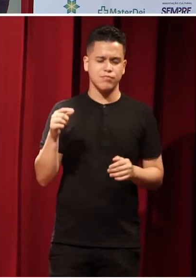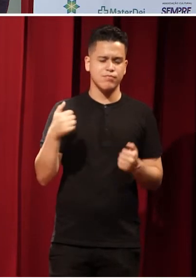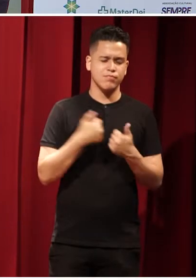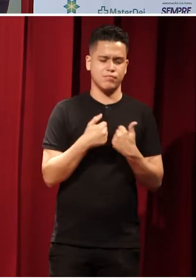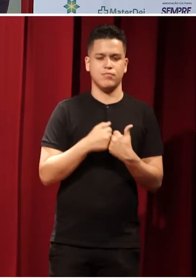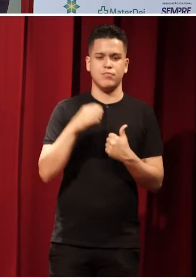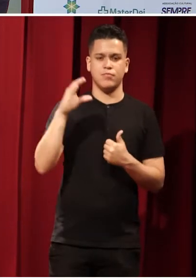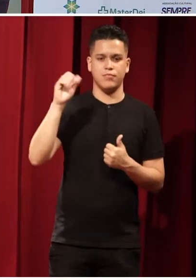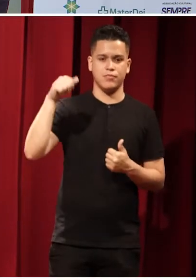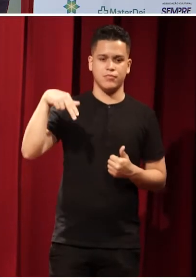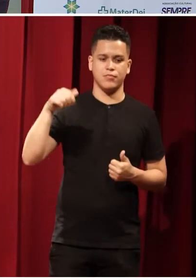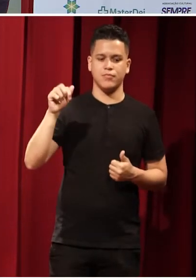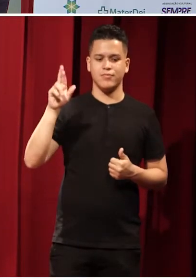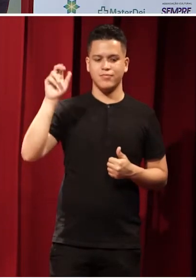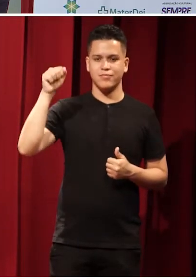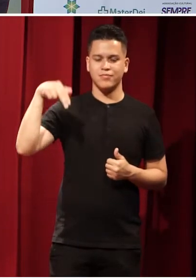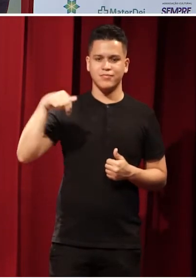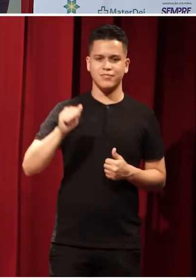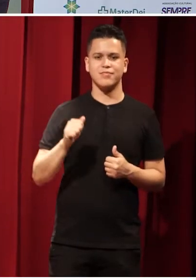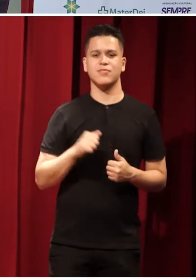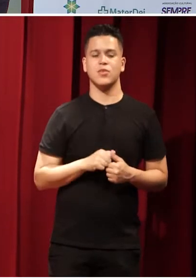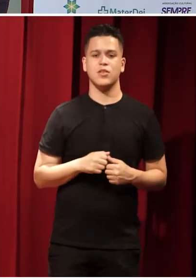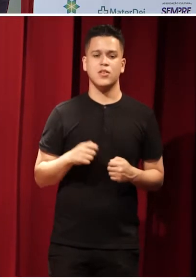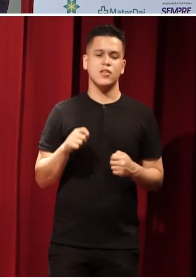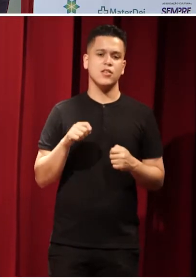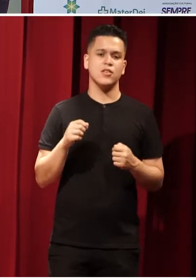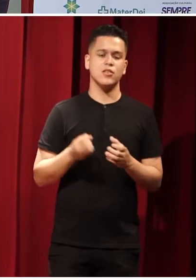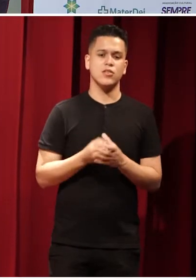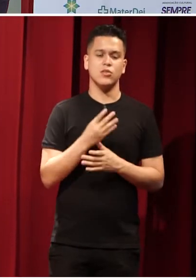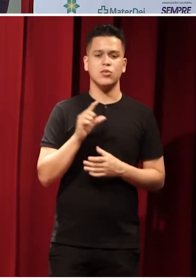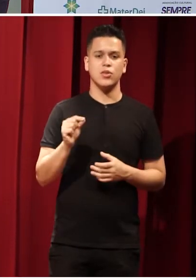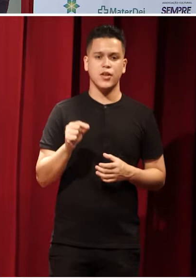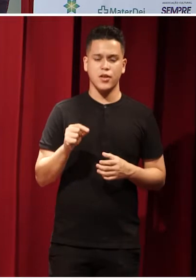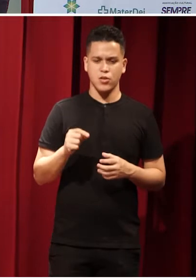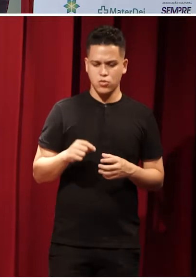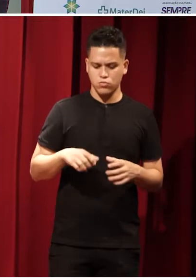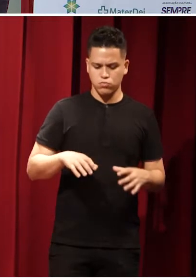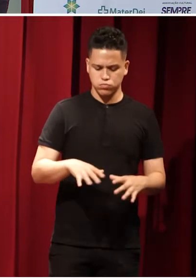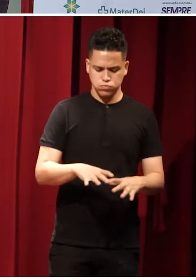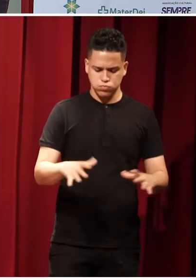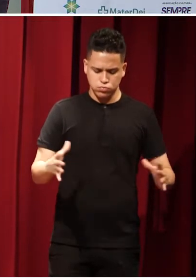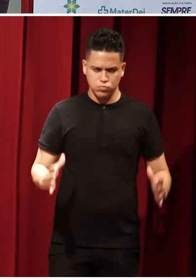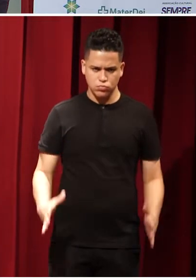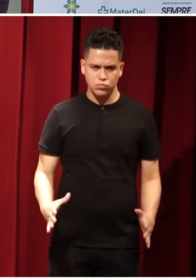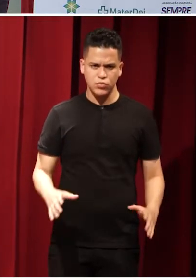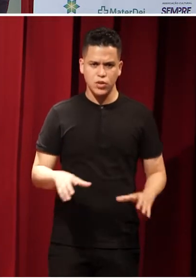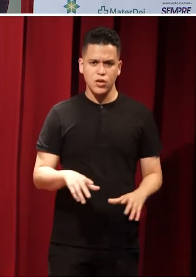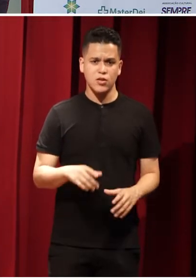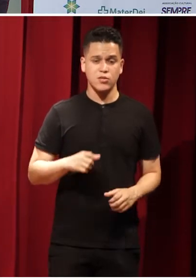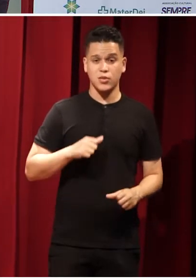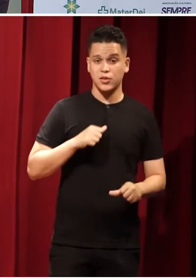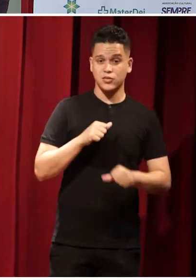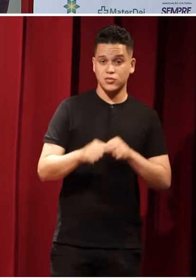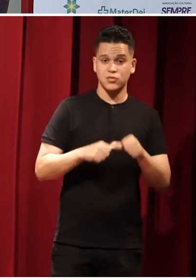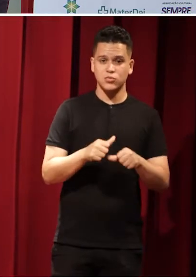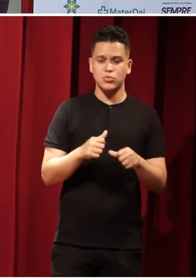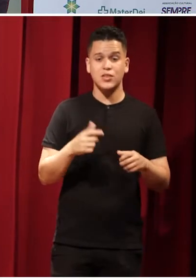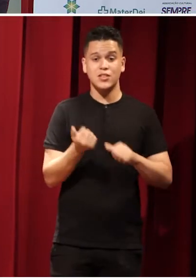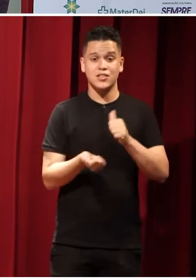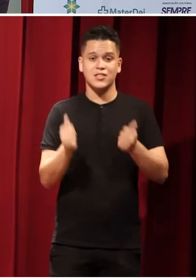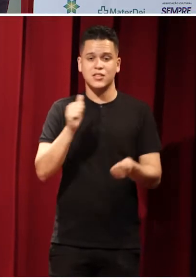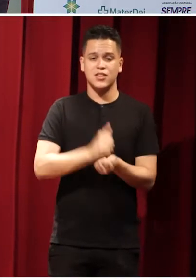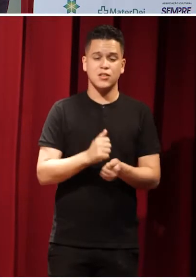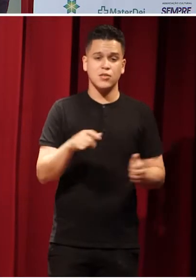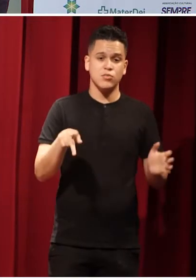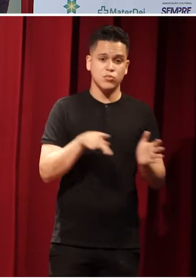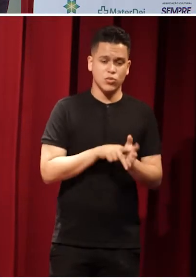e da universidade perto de Canarana, uma máquina que pudesse se adaptar à máquina de